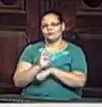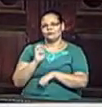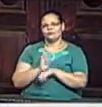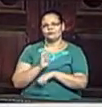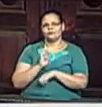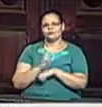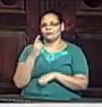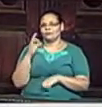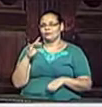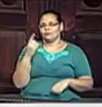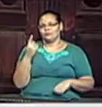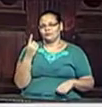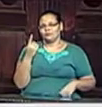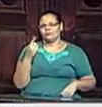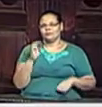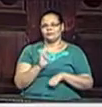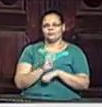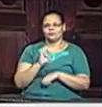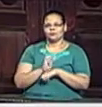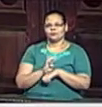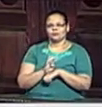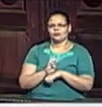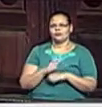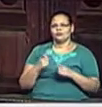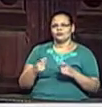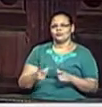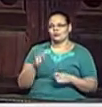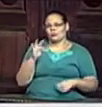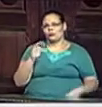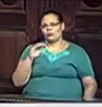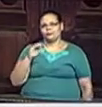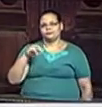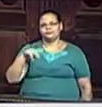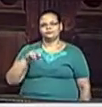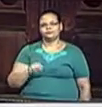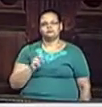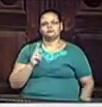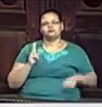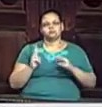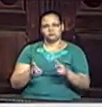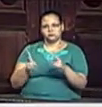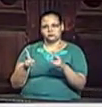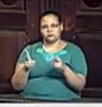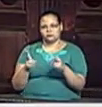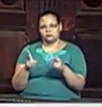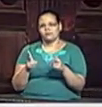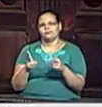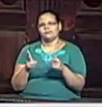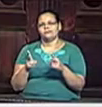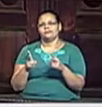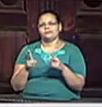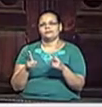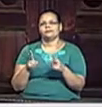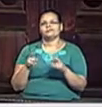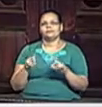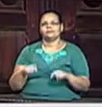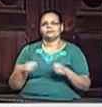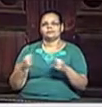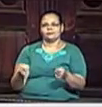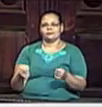com exceção do estado de Tocantins, sempre mantiveram que o